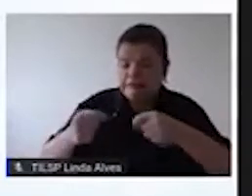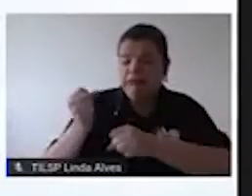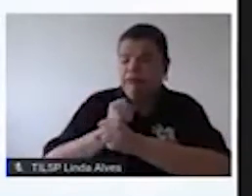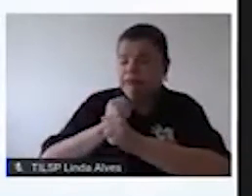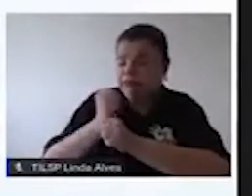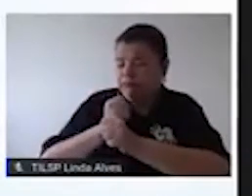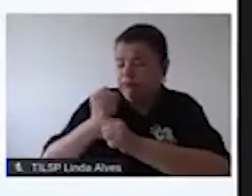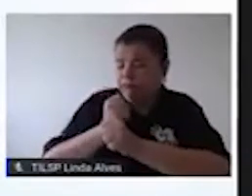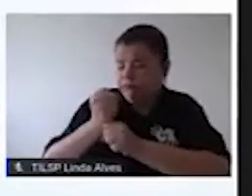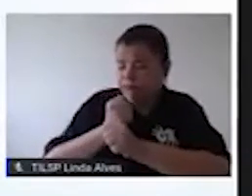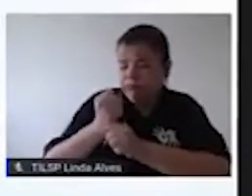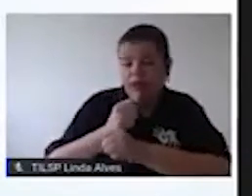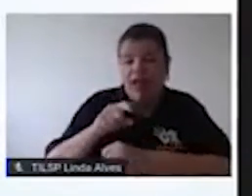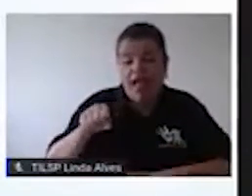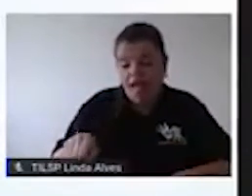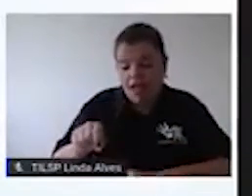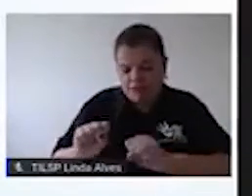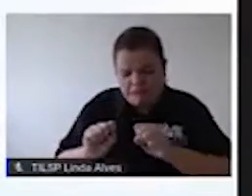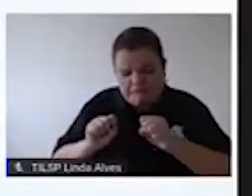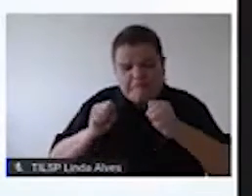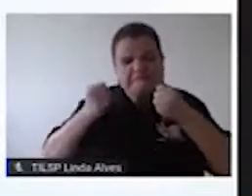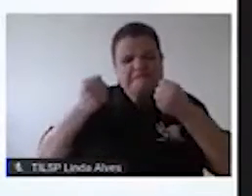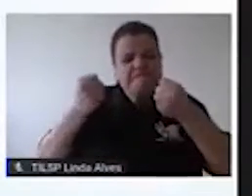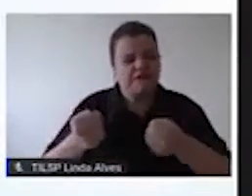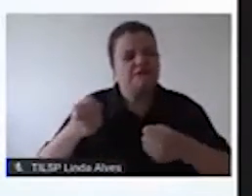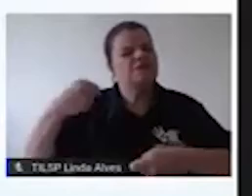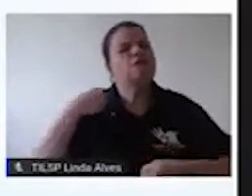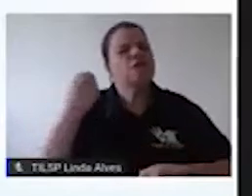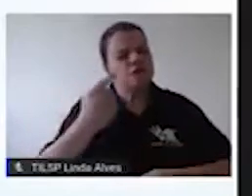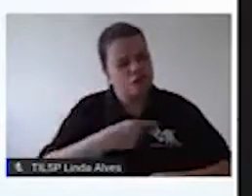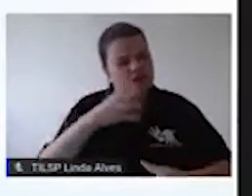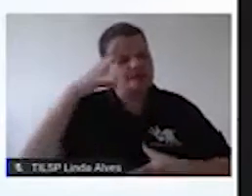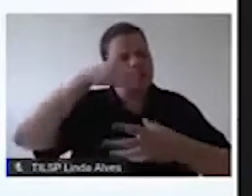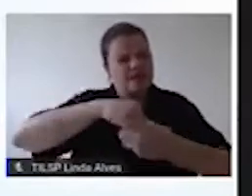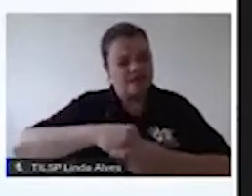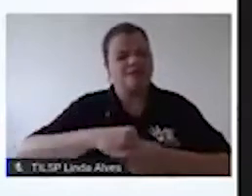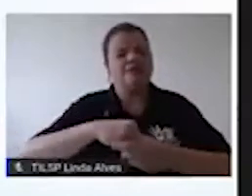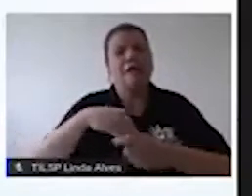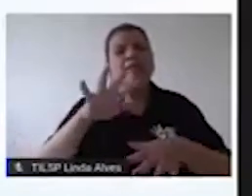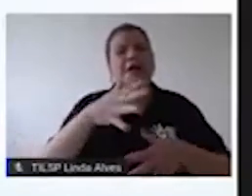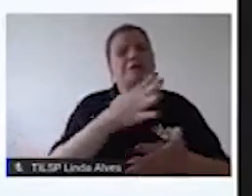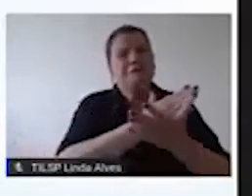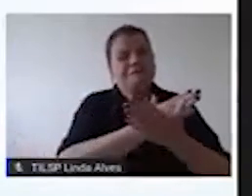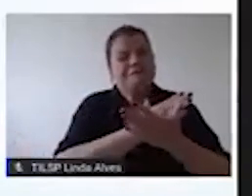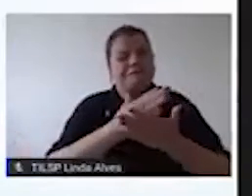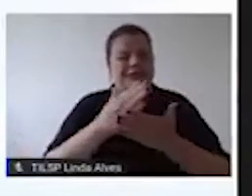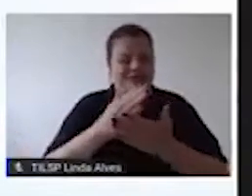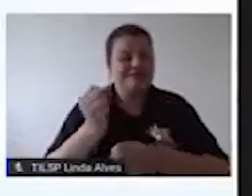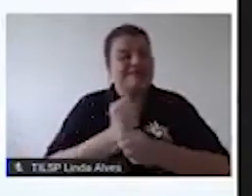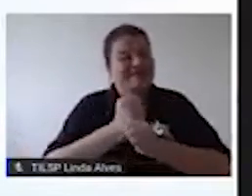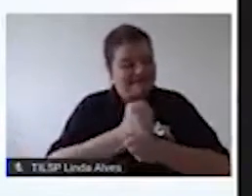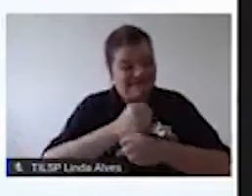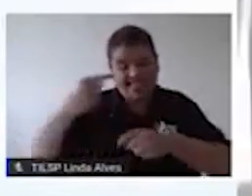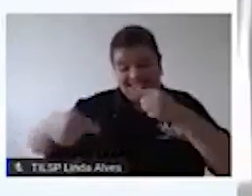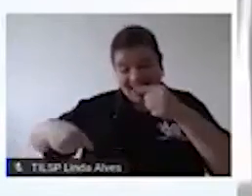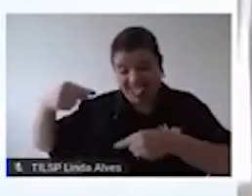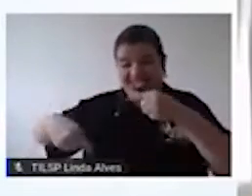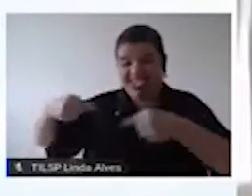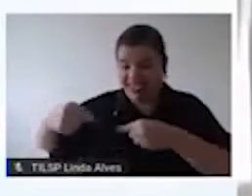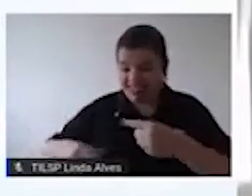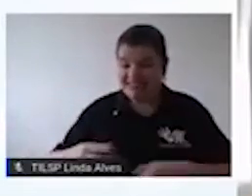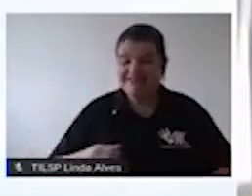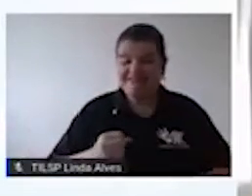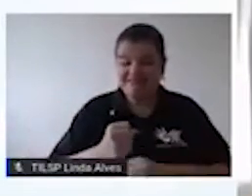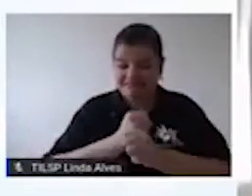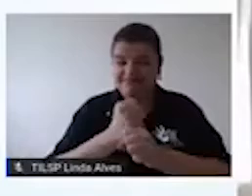e ela ganhou força, ela vem sendo discutida desde o início da década, para você ter uma ideia. Nossa. Mas